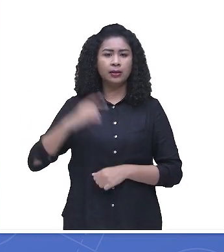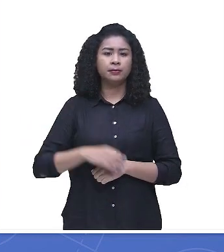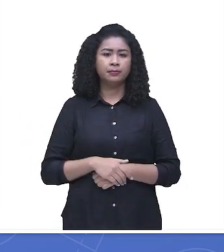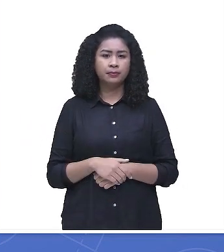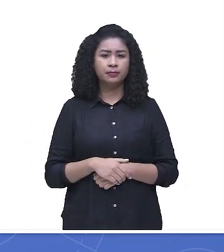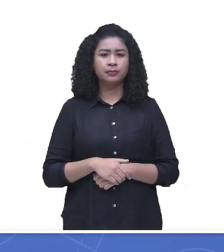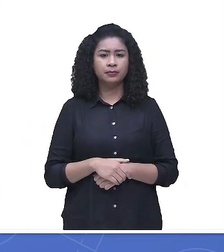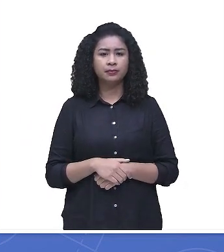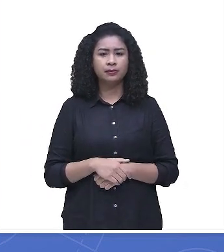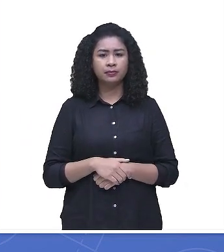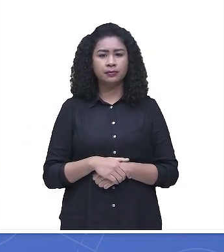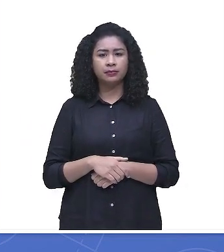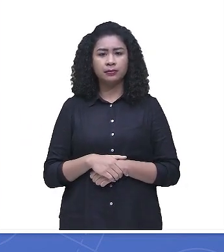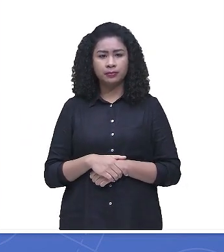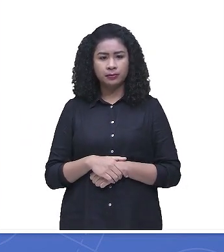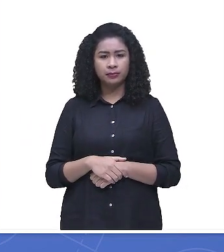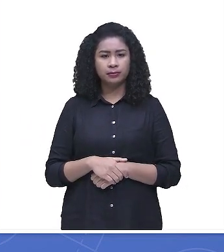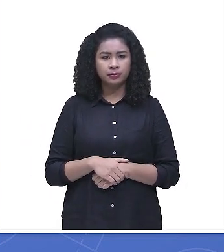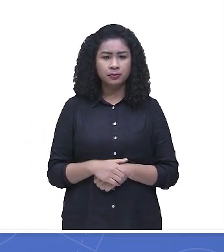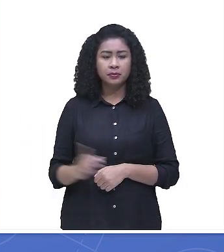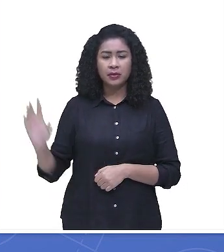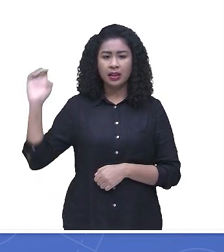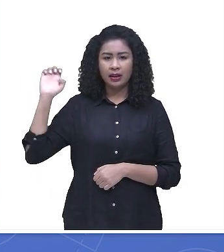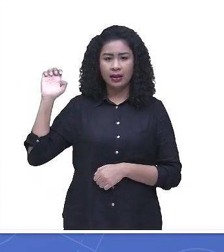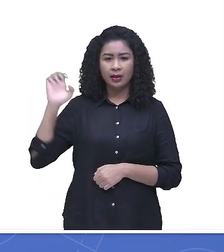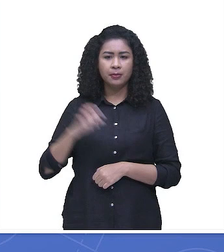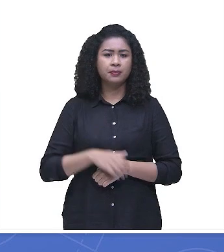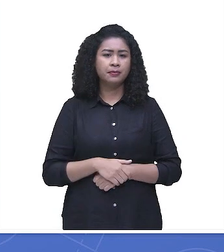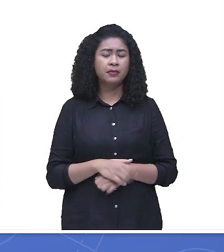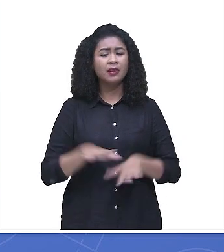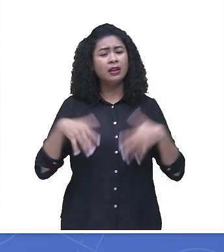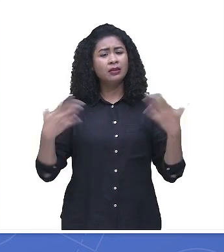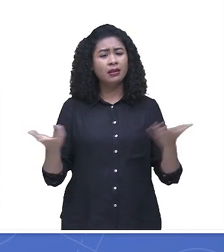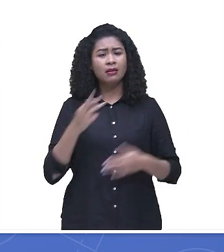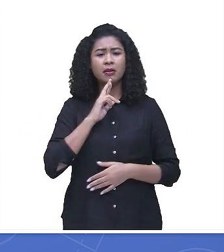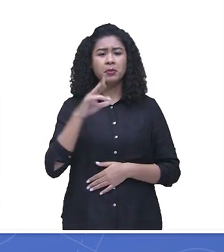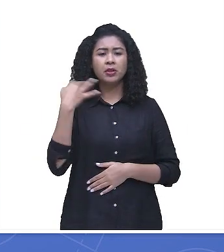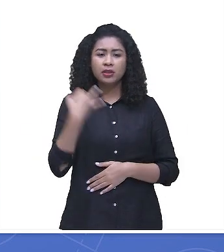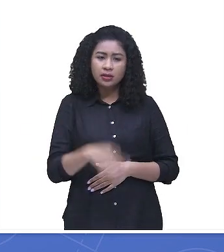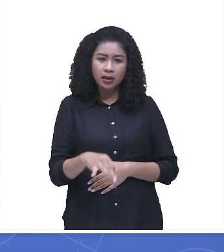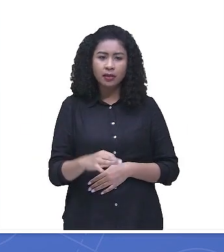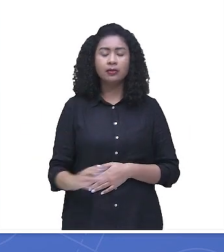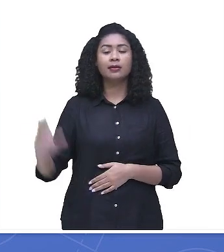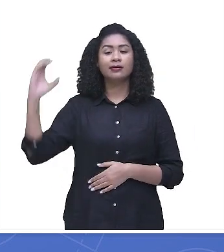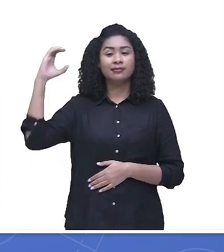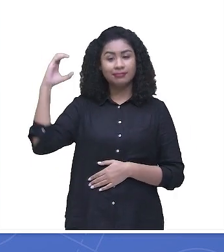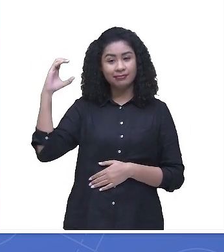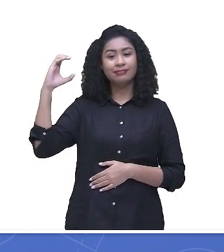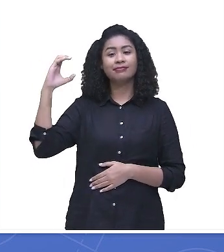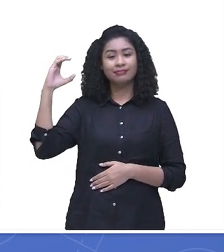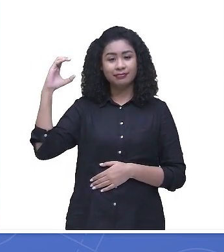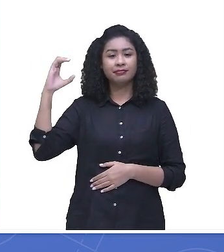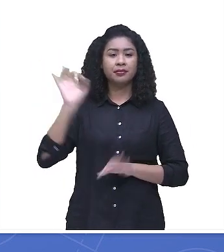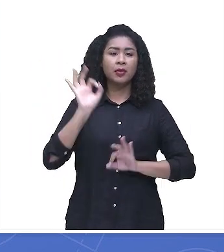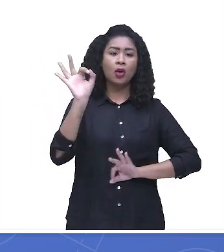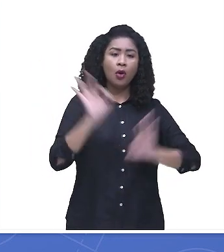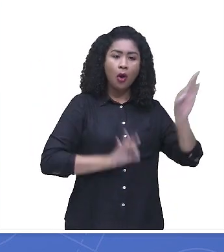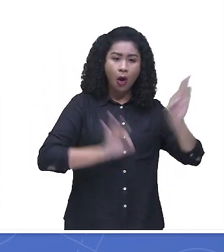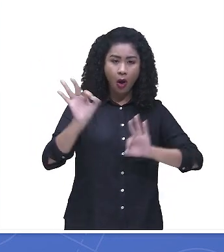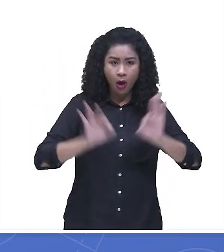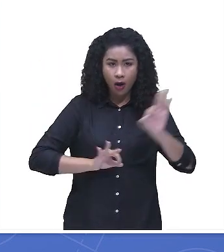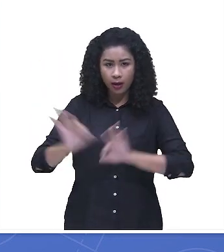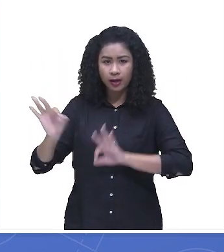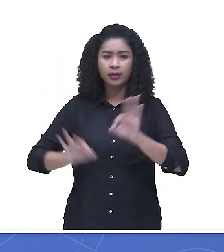tumbas monumentais, isso aí são os egípcios, né? Então, a alternativa correta seria a letra C, pela organização